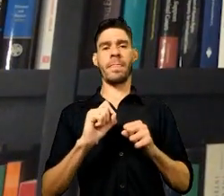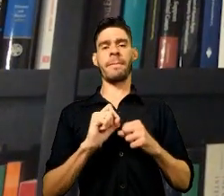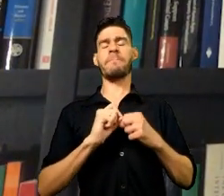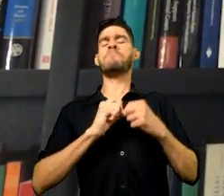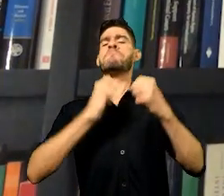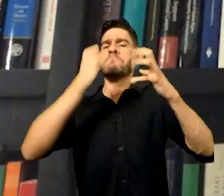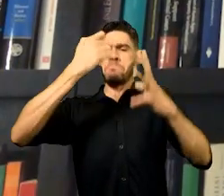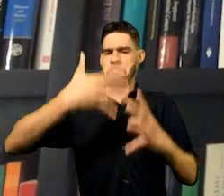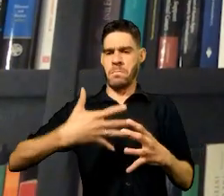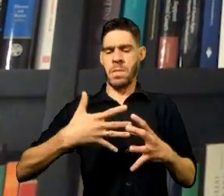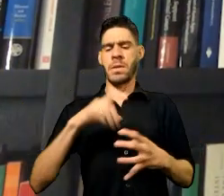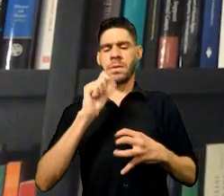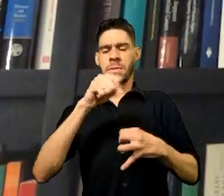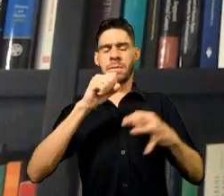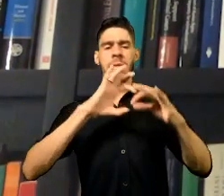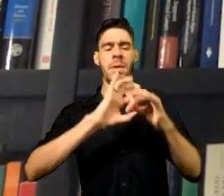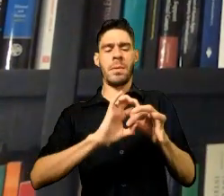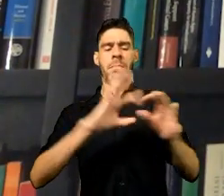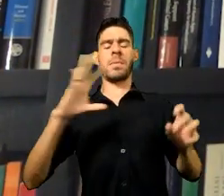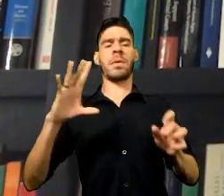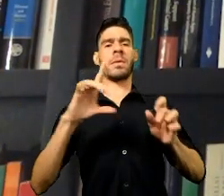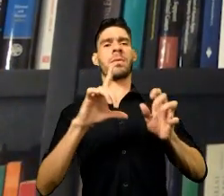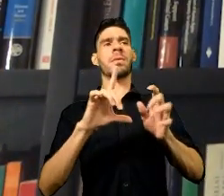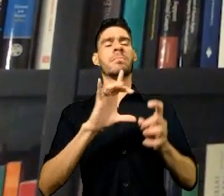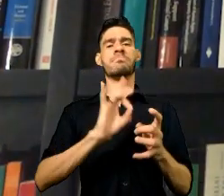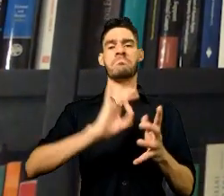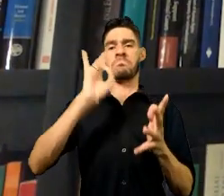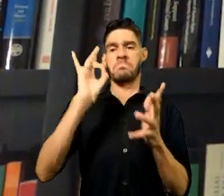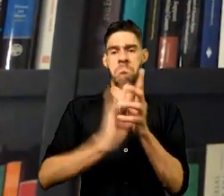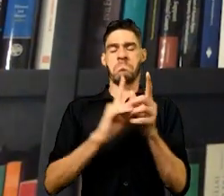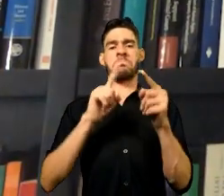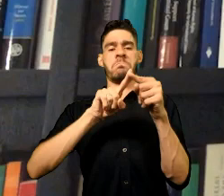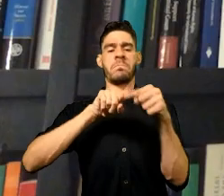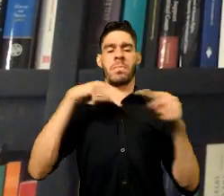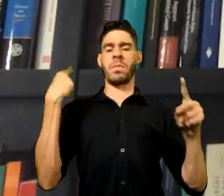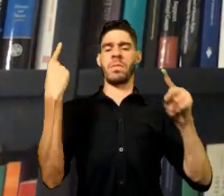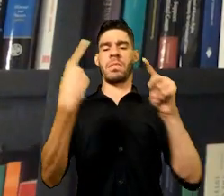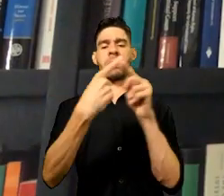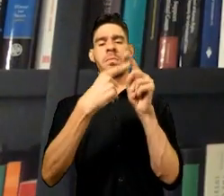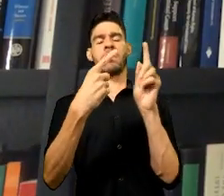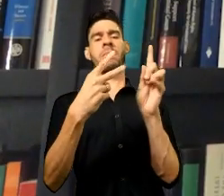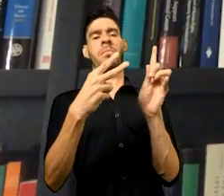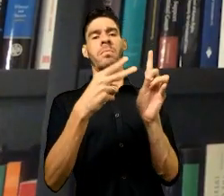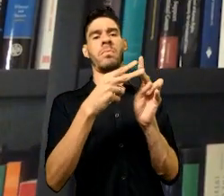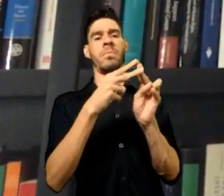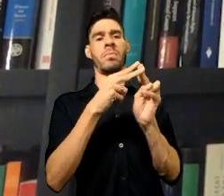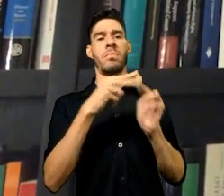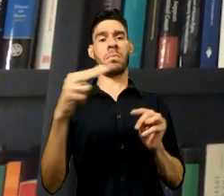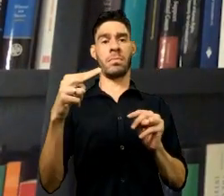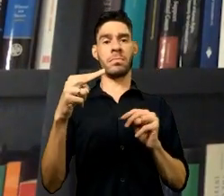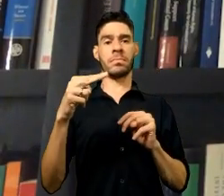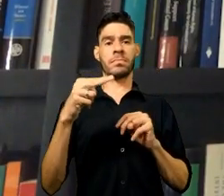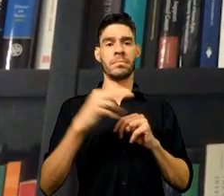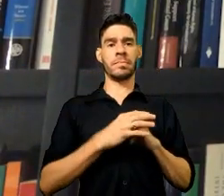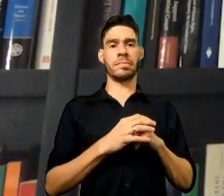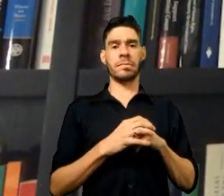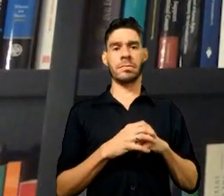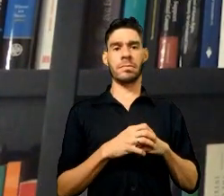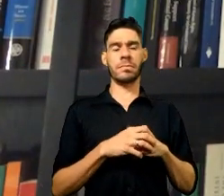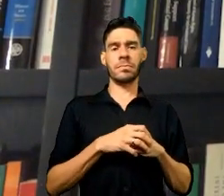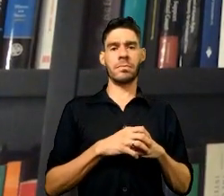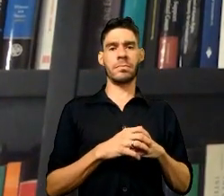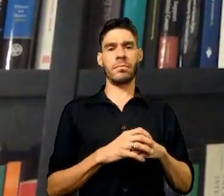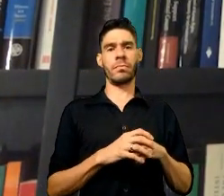portanto, justificaria, permitiria e legitimaria a realização destes